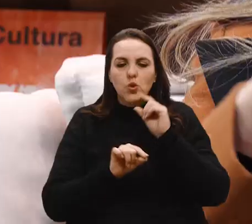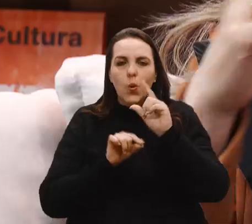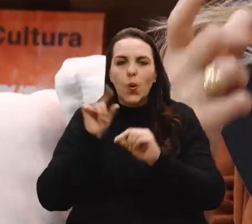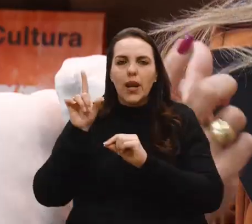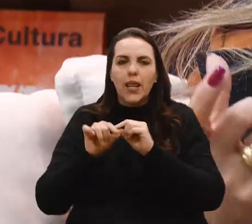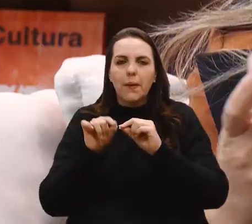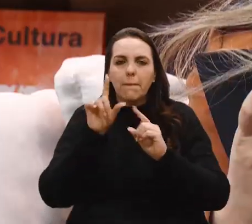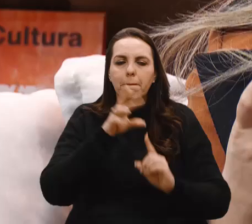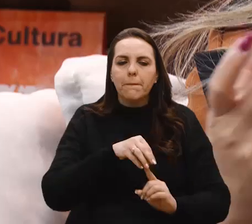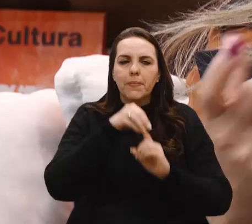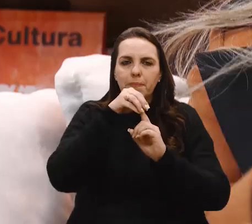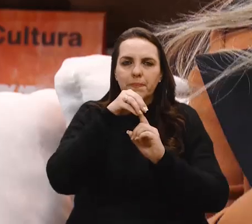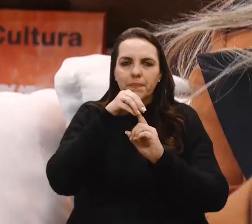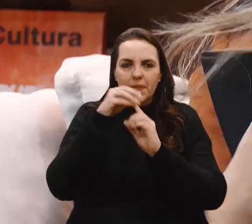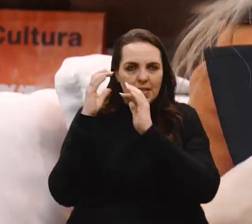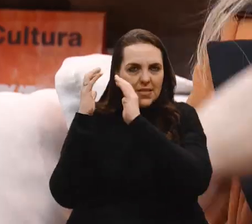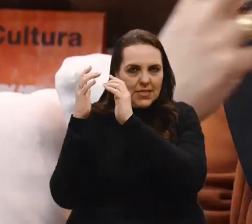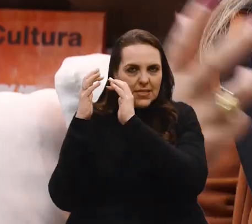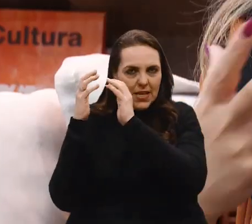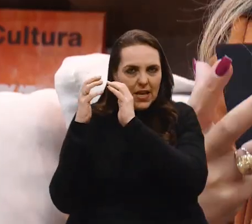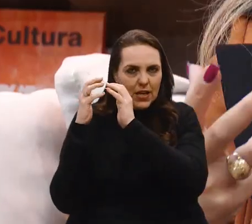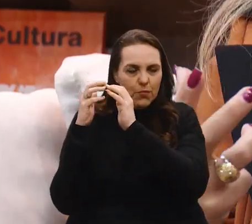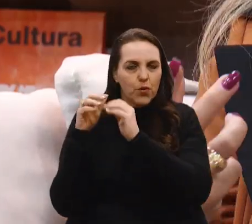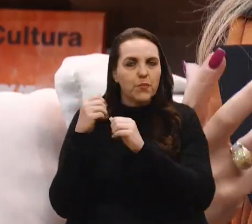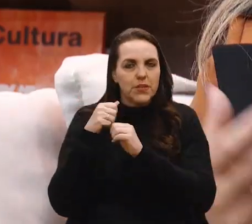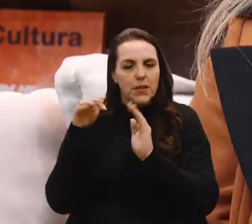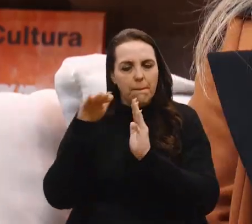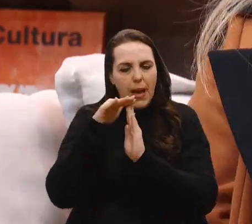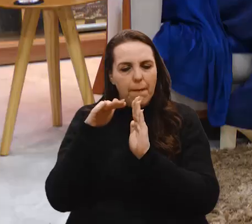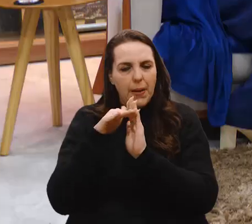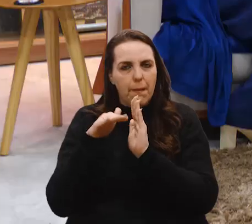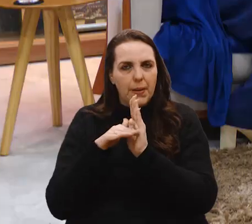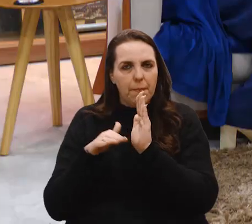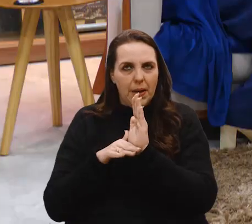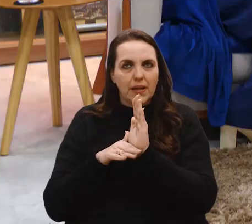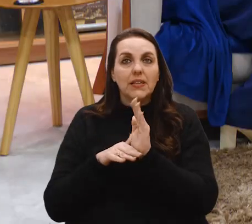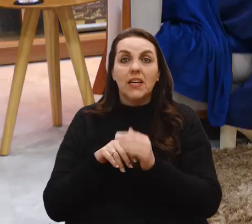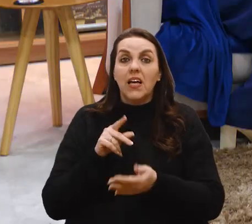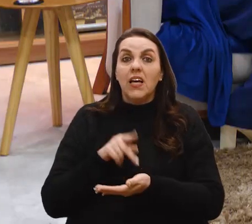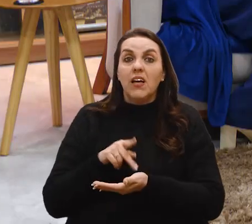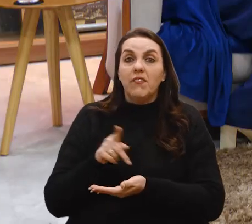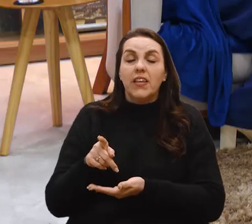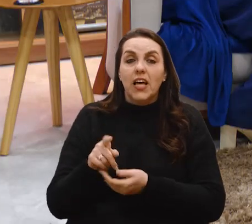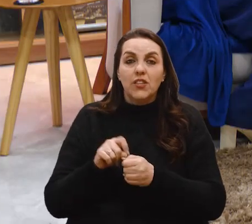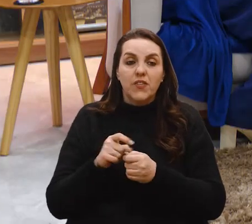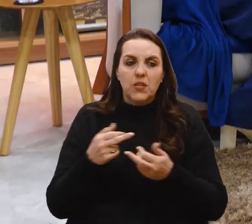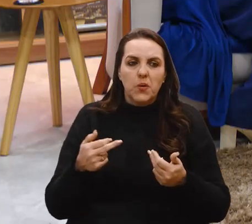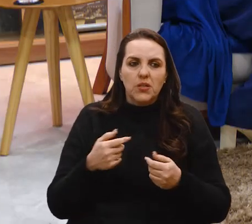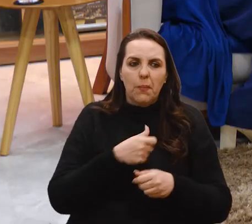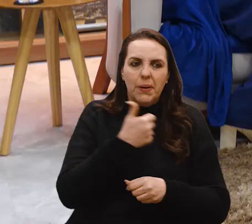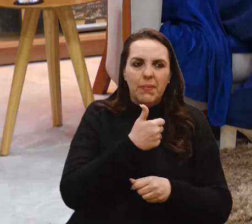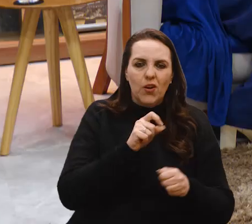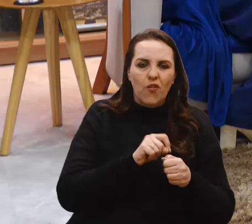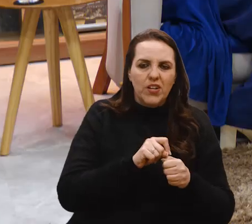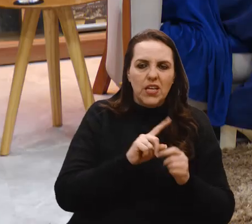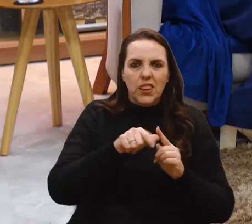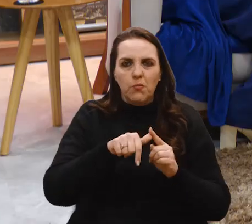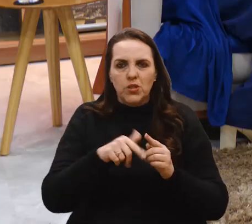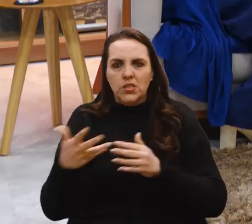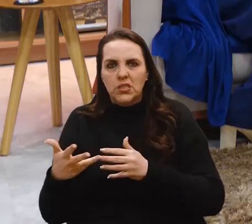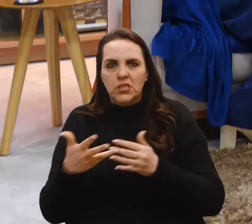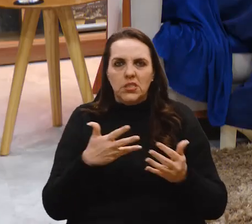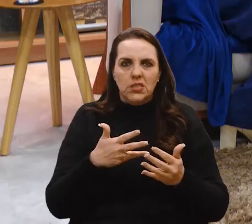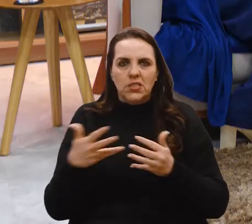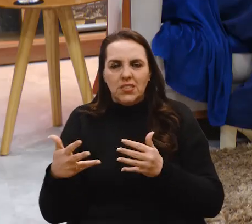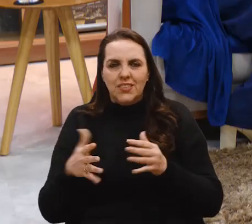uma função executiva do cérebro, que é uma função, e é um planejamento. É quando eu vou fazer uma coisa, primeiro eu vou fazer isso, depois penso no resto. Tanto que eu